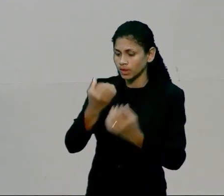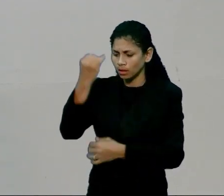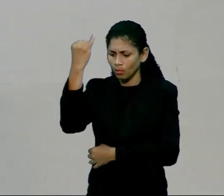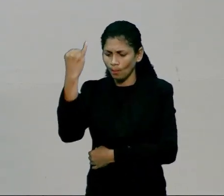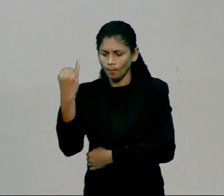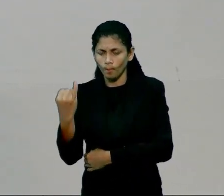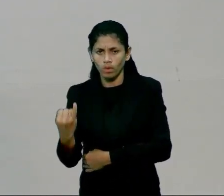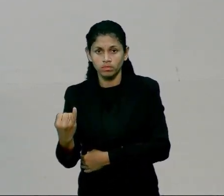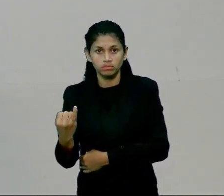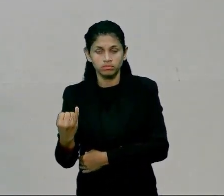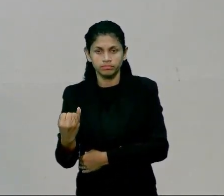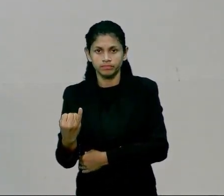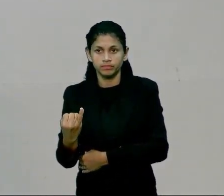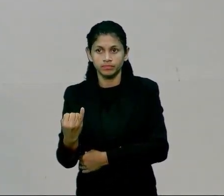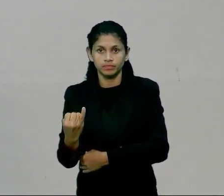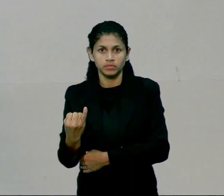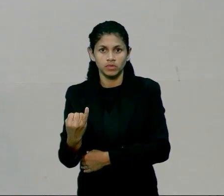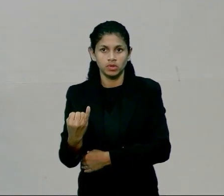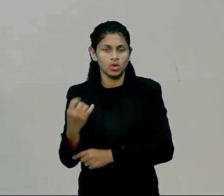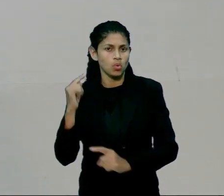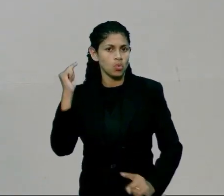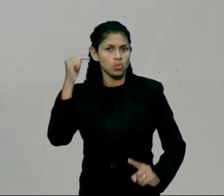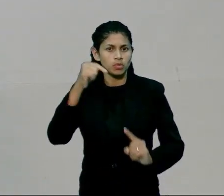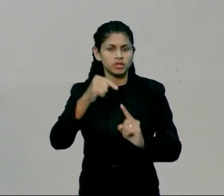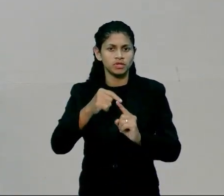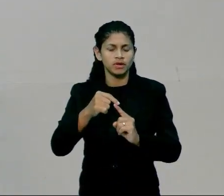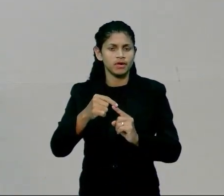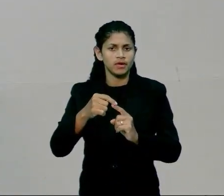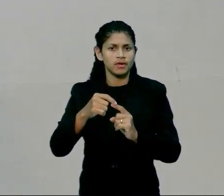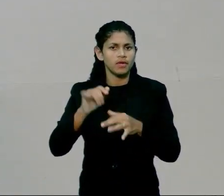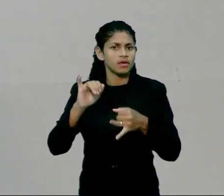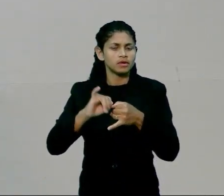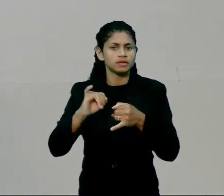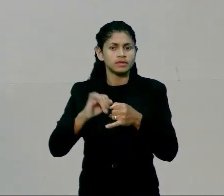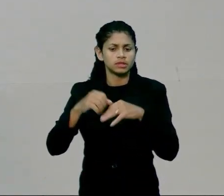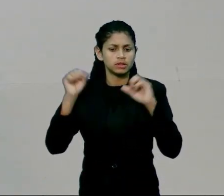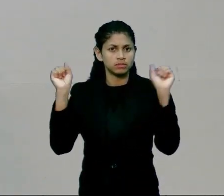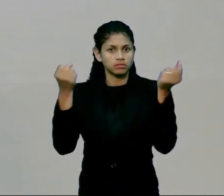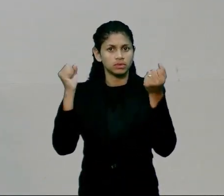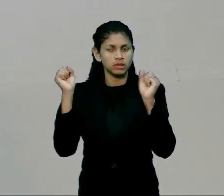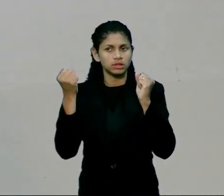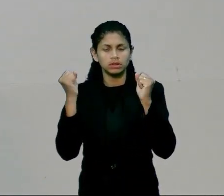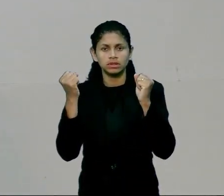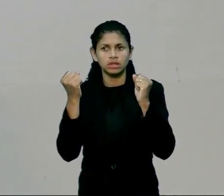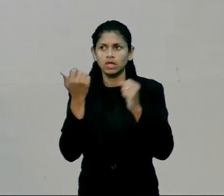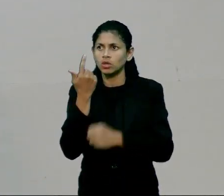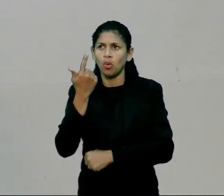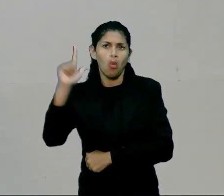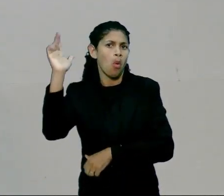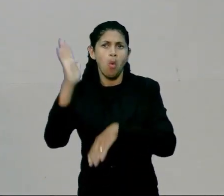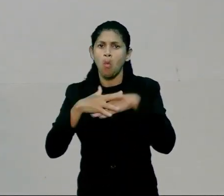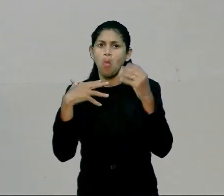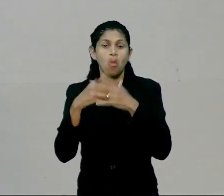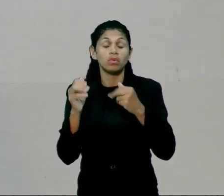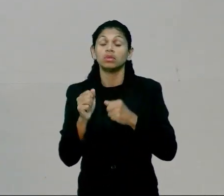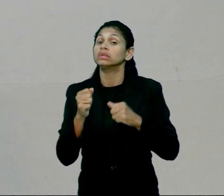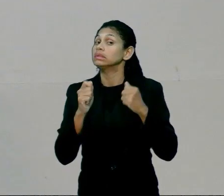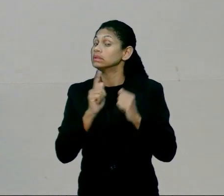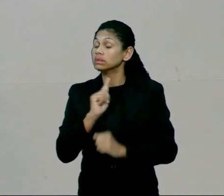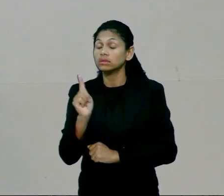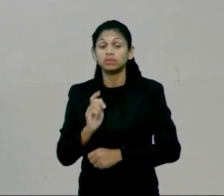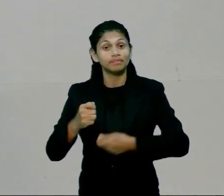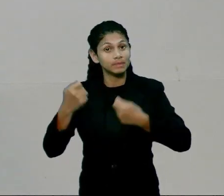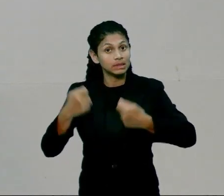fazer uma atividade que não gere esse desgaste. Então, a atividade física que a gente